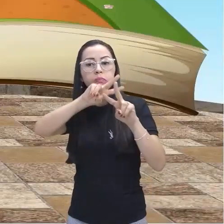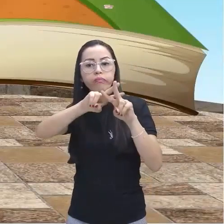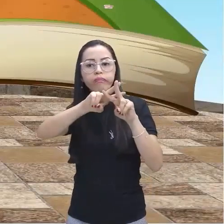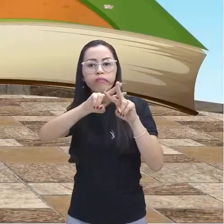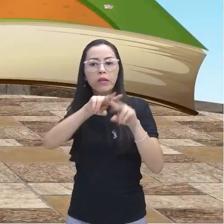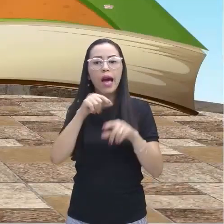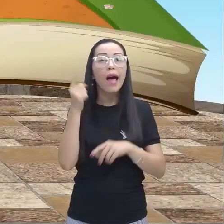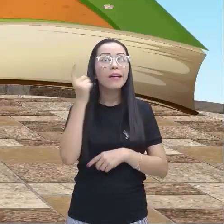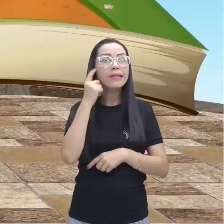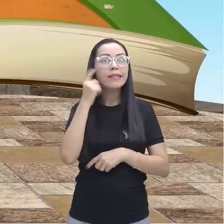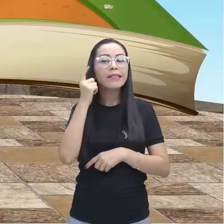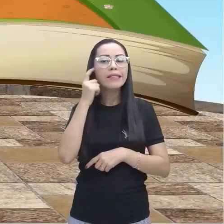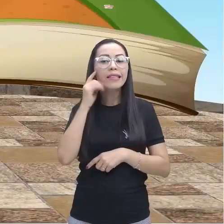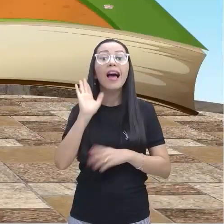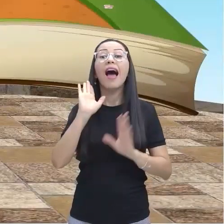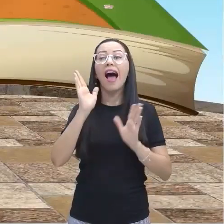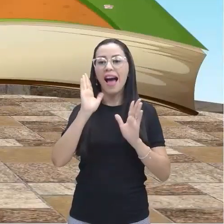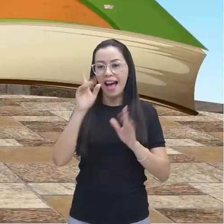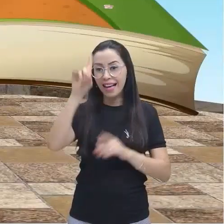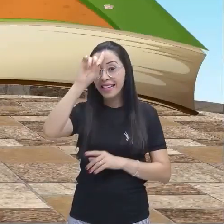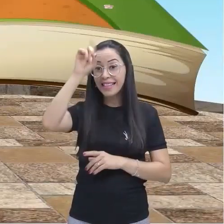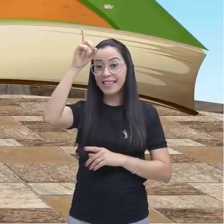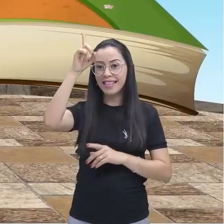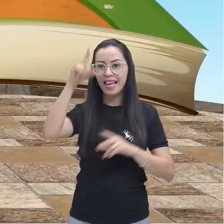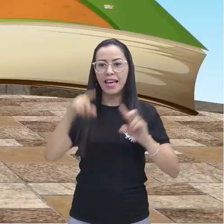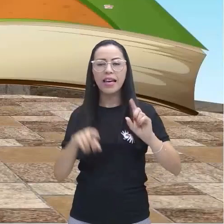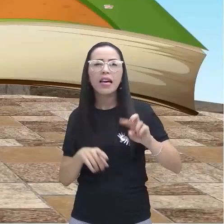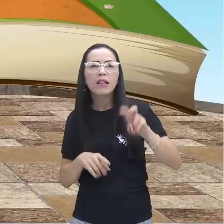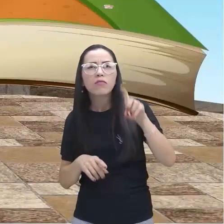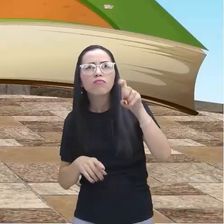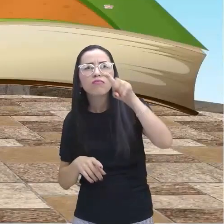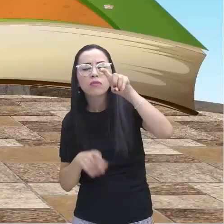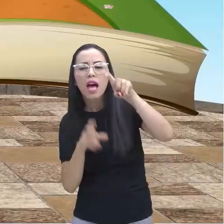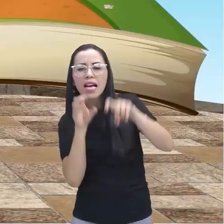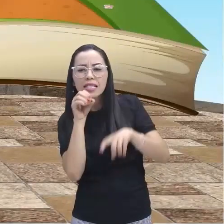roeu as cordas que o prendiam.